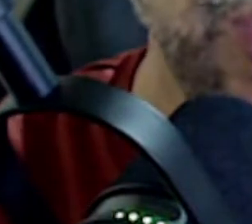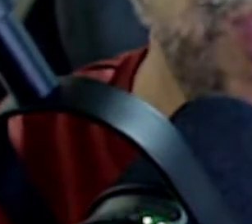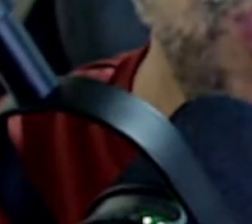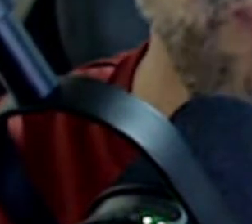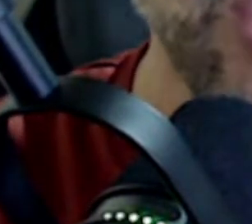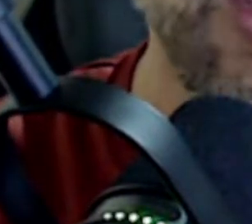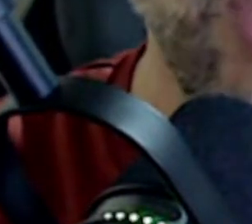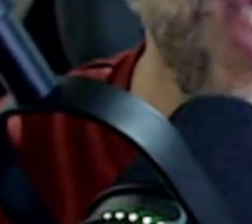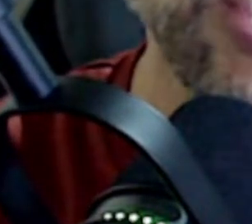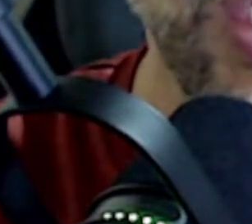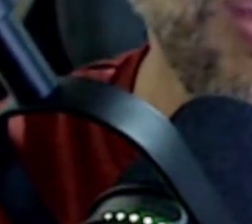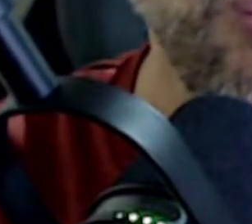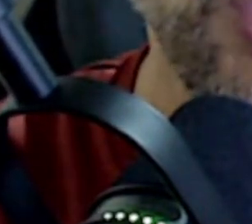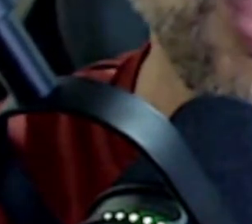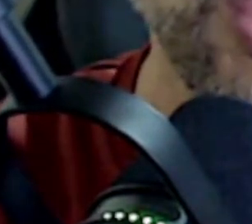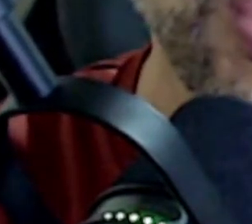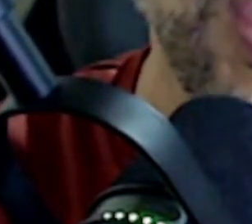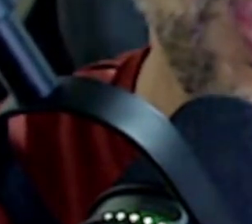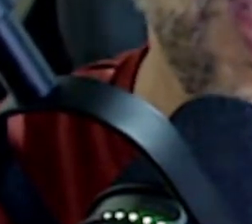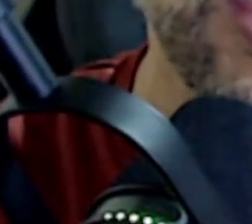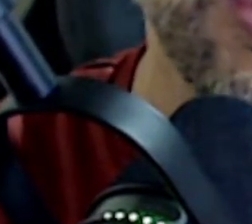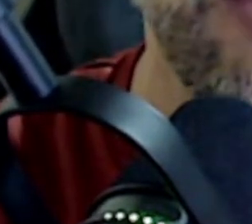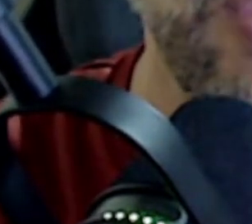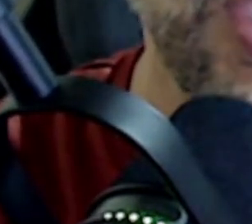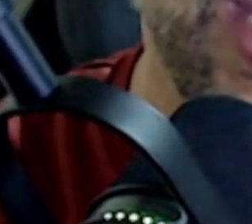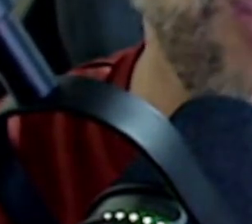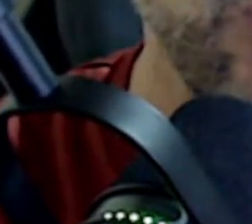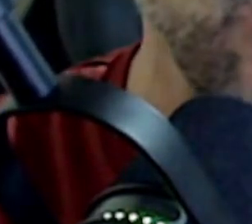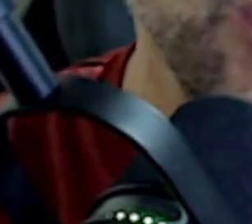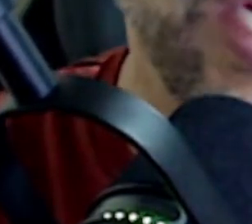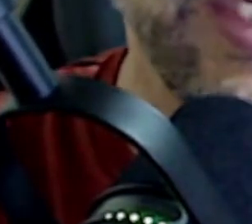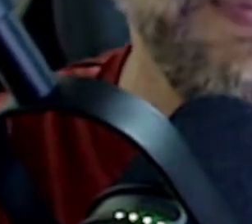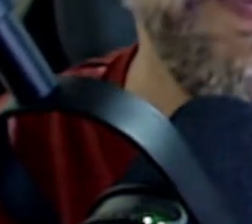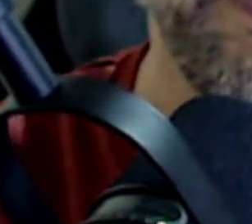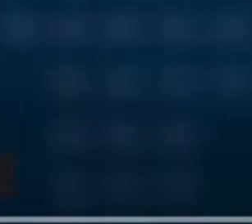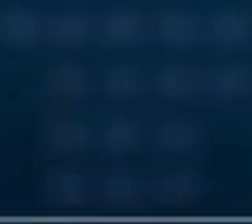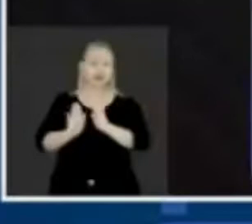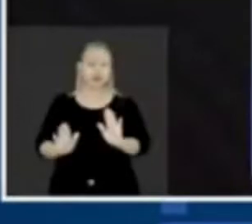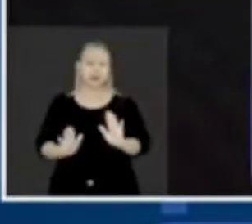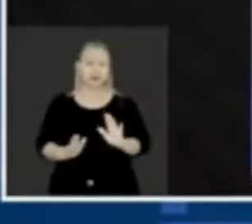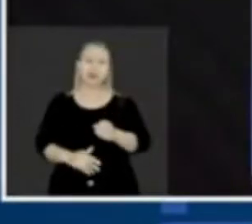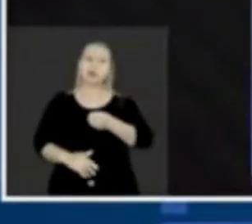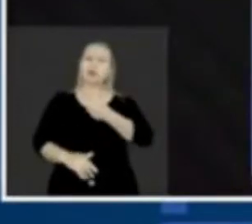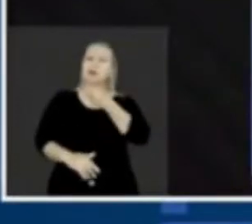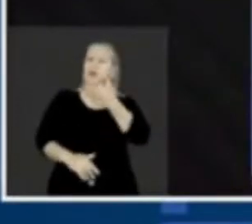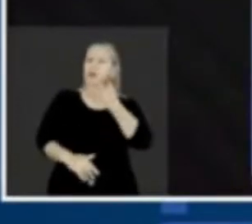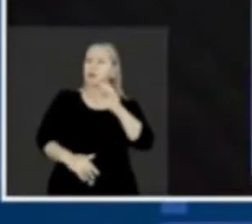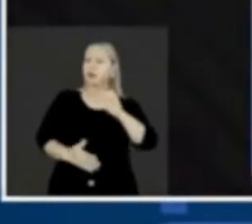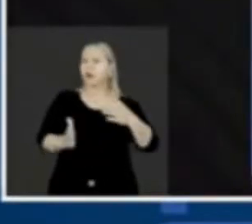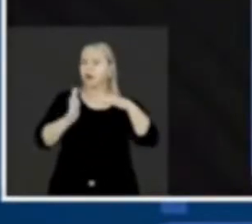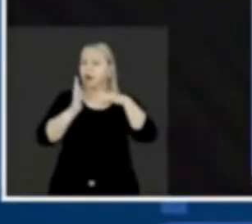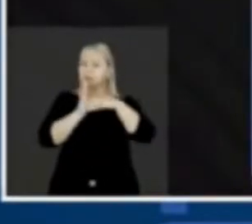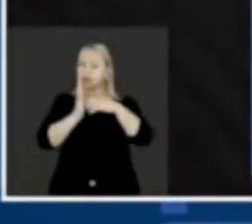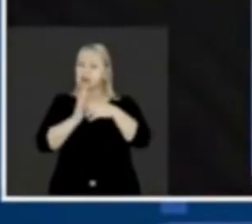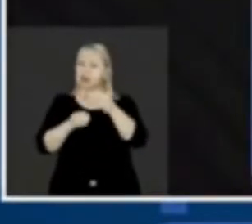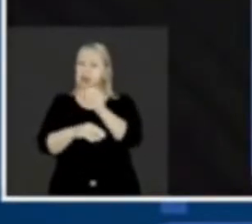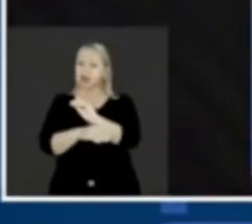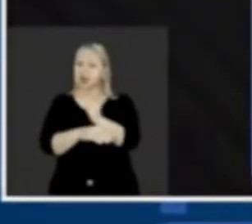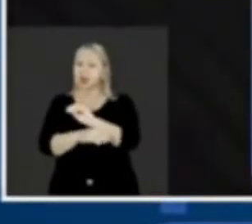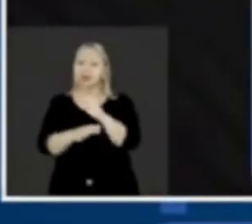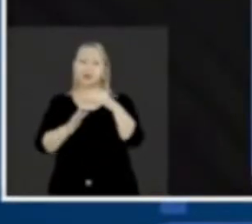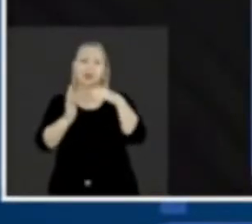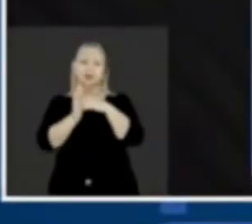né? Mas dá uma olhadinha no que disse ele nessa entrevista à Rádio Itatiaia. Ex-presidente, bom dia.